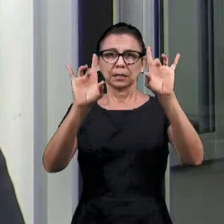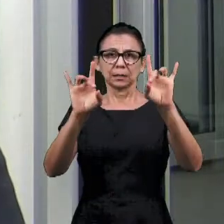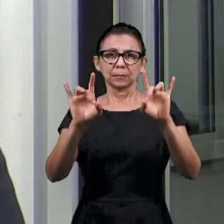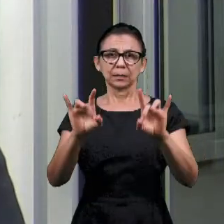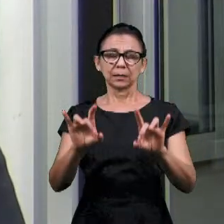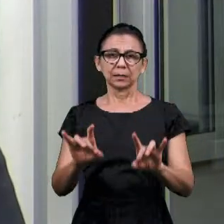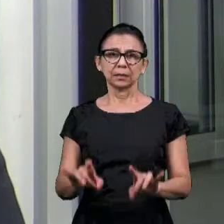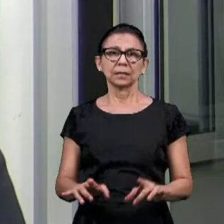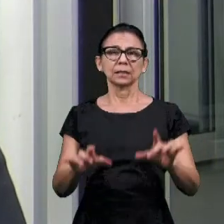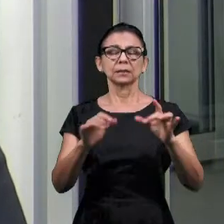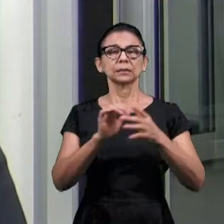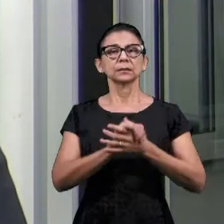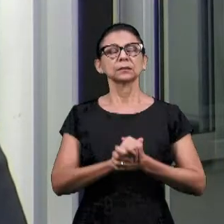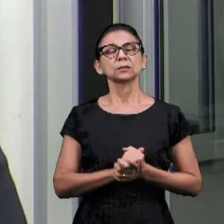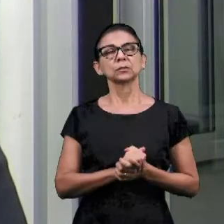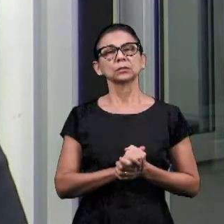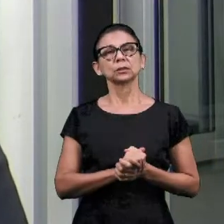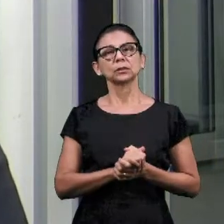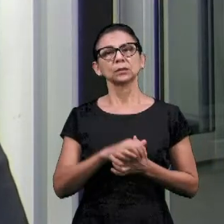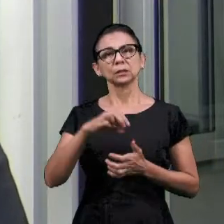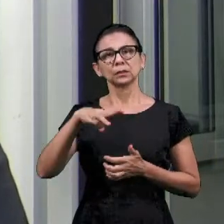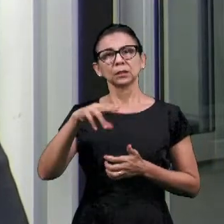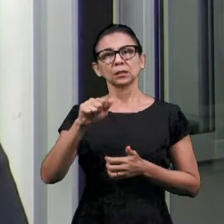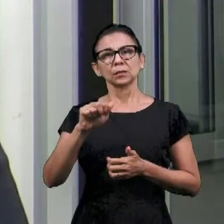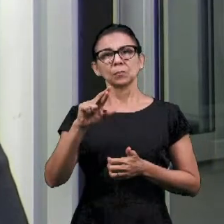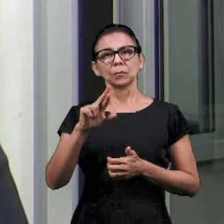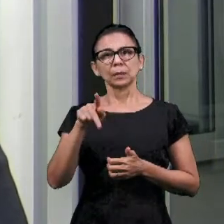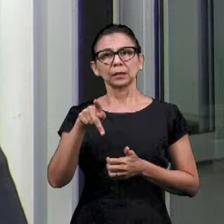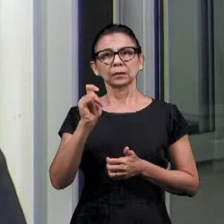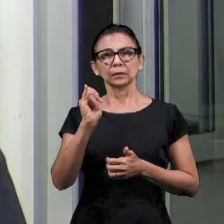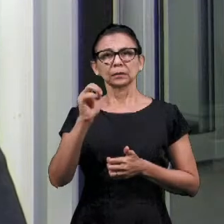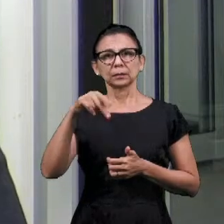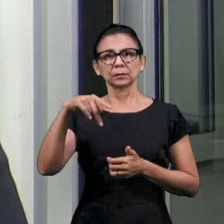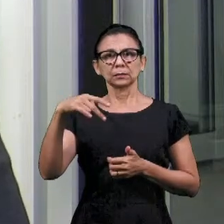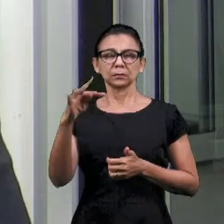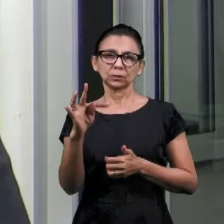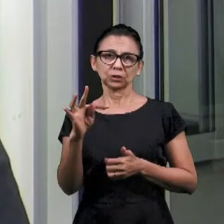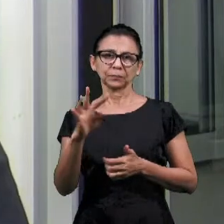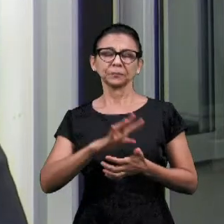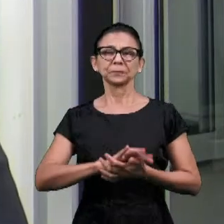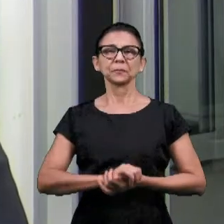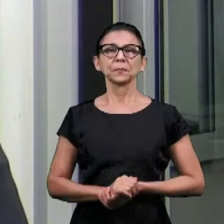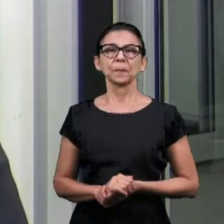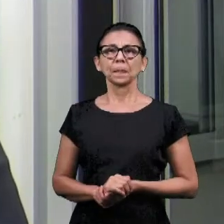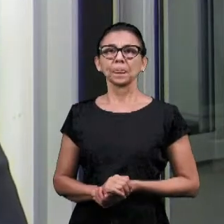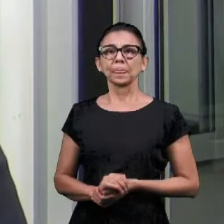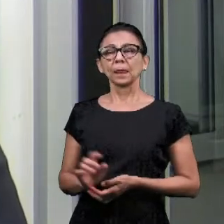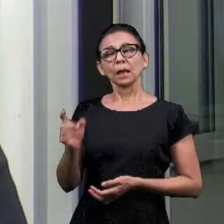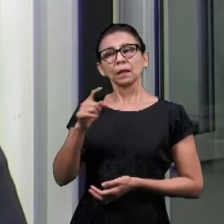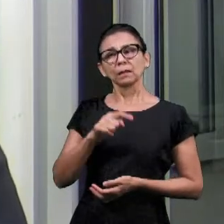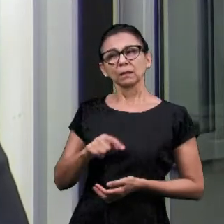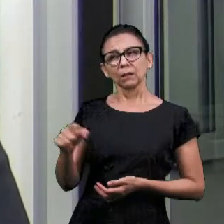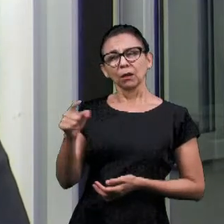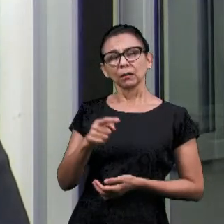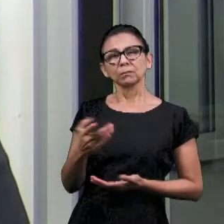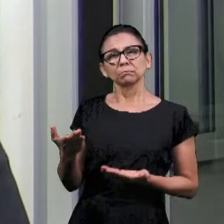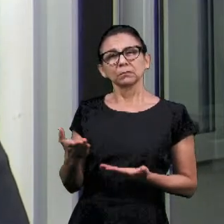marketing que a gente fez. Estamos aí nos aproximando do jornalismo por conta de um mestrado que a gente